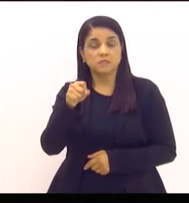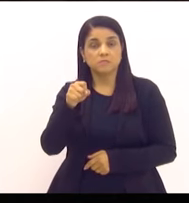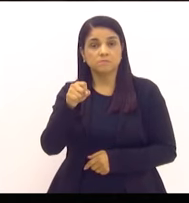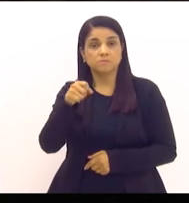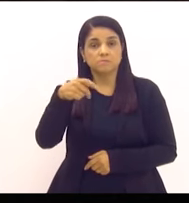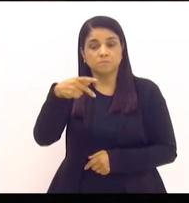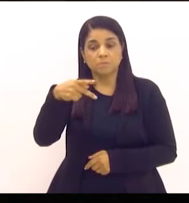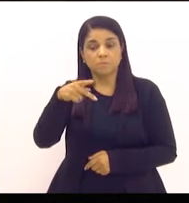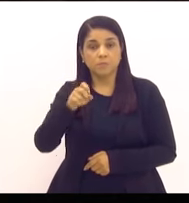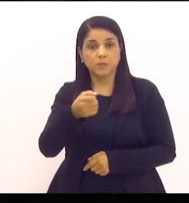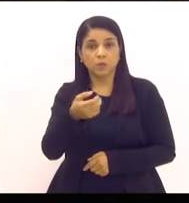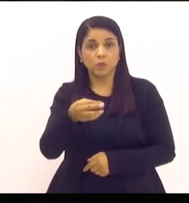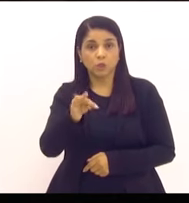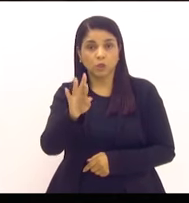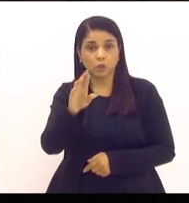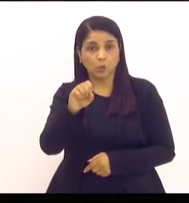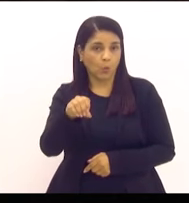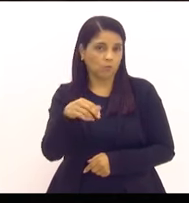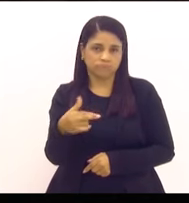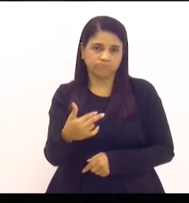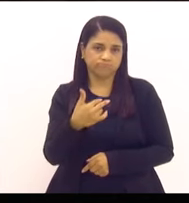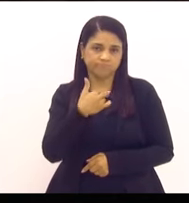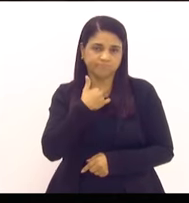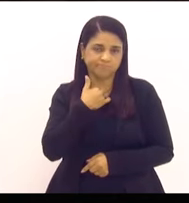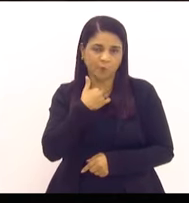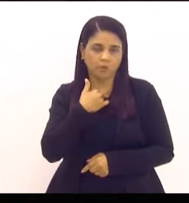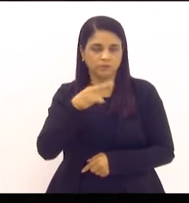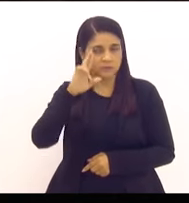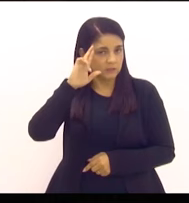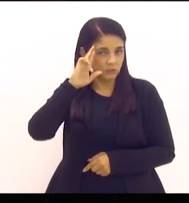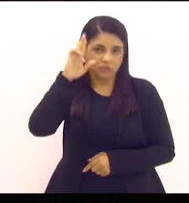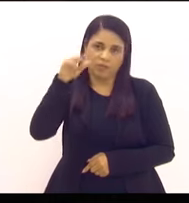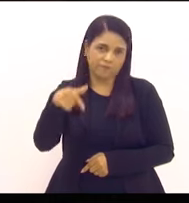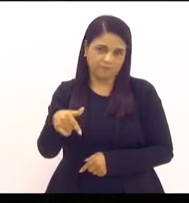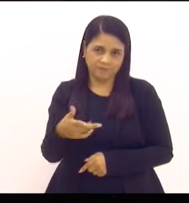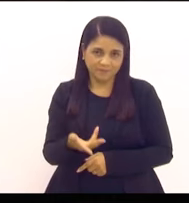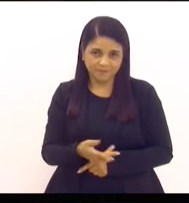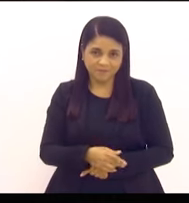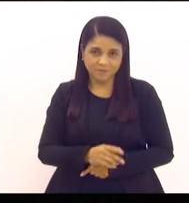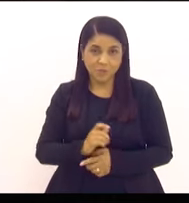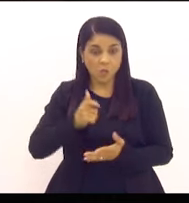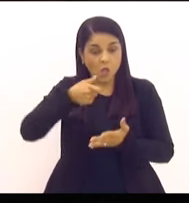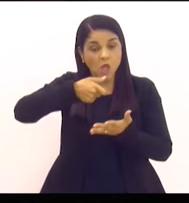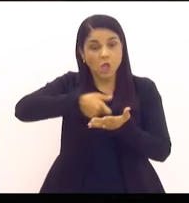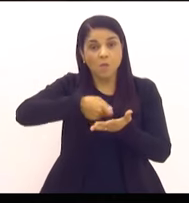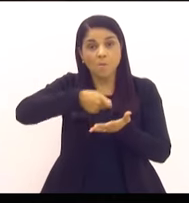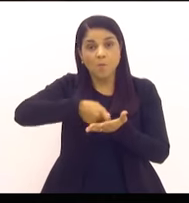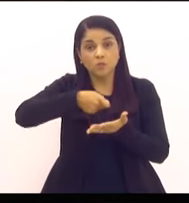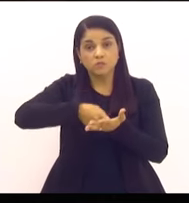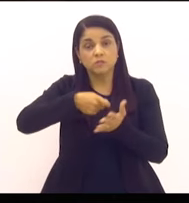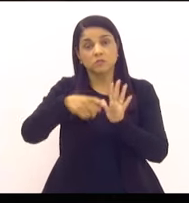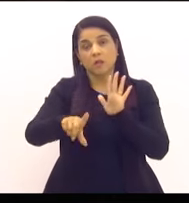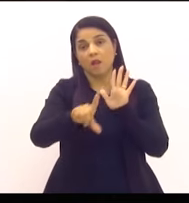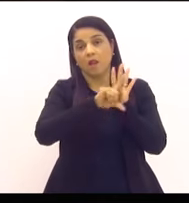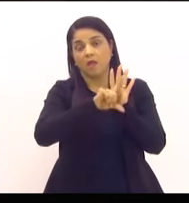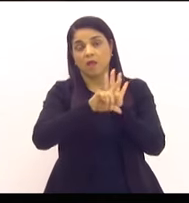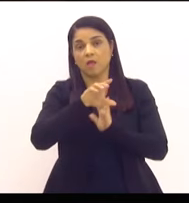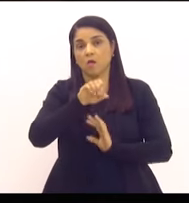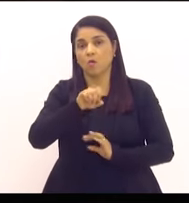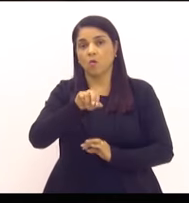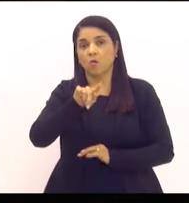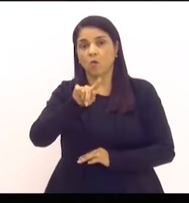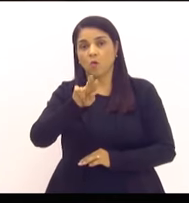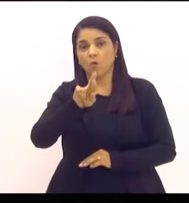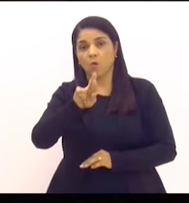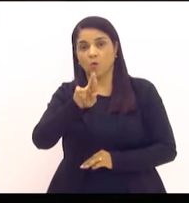ser chefe da Polícia Civil, por uma imposição da lei orgânica. Se